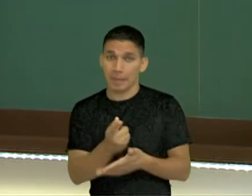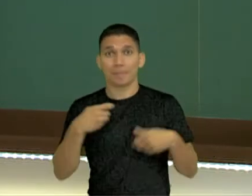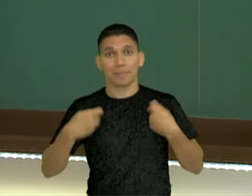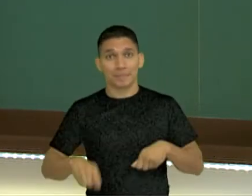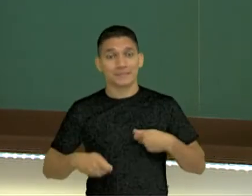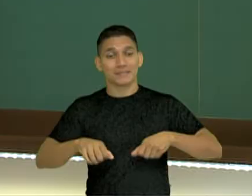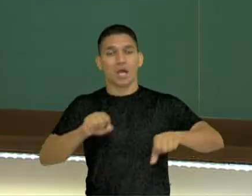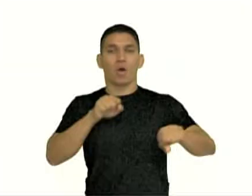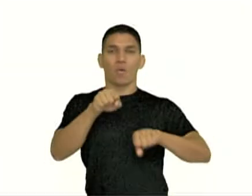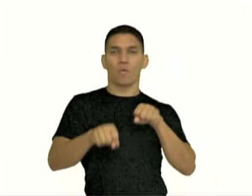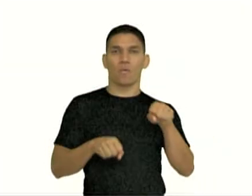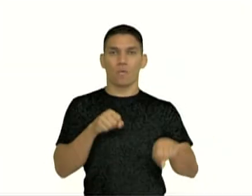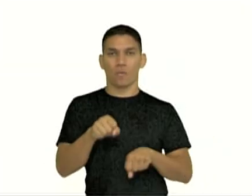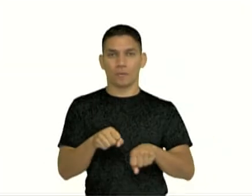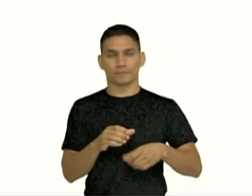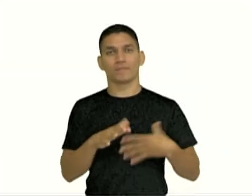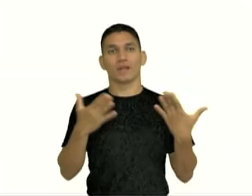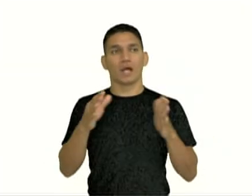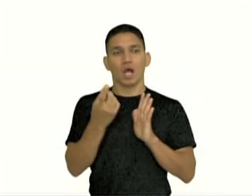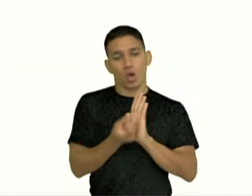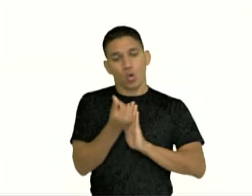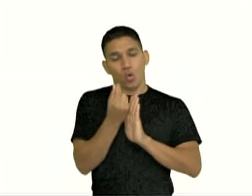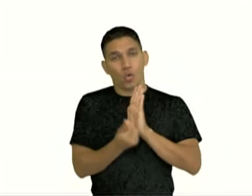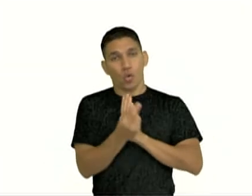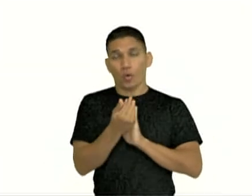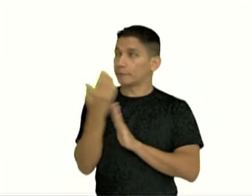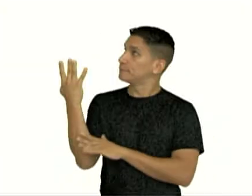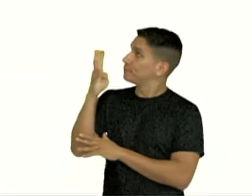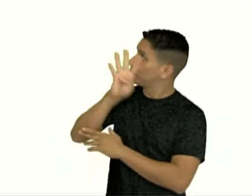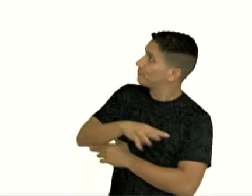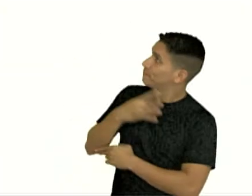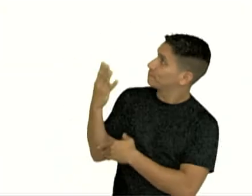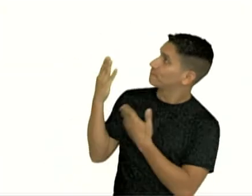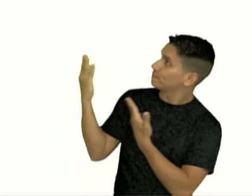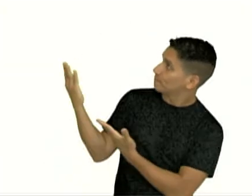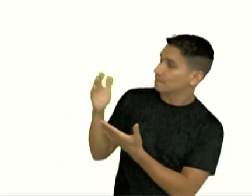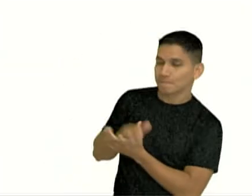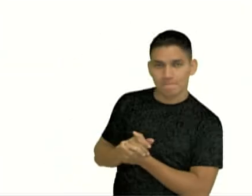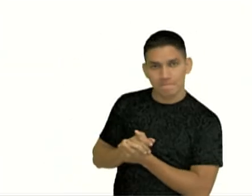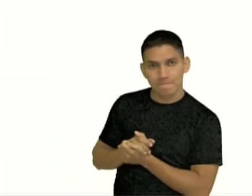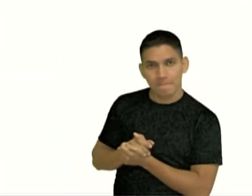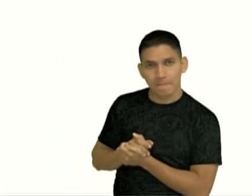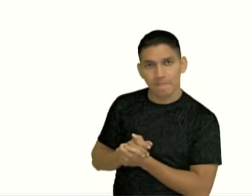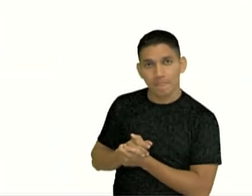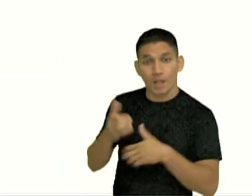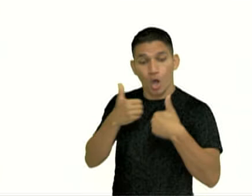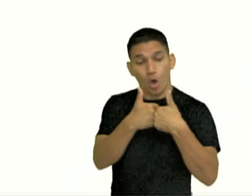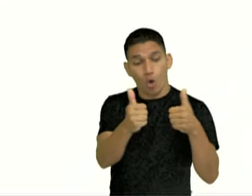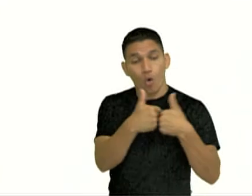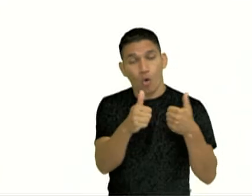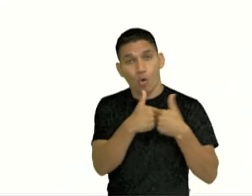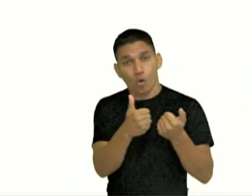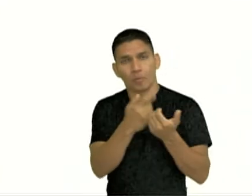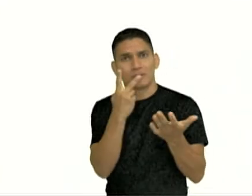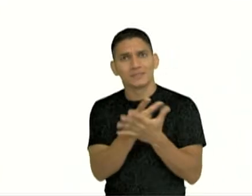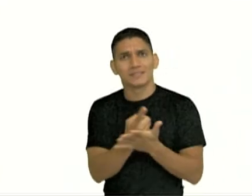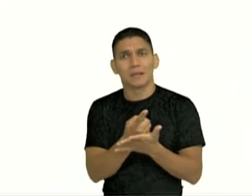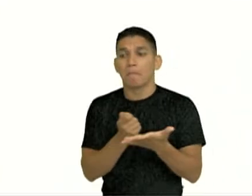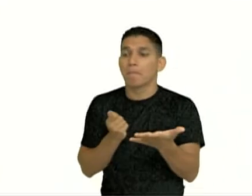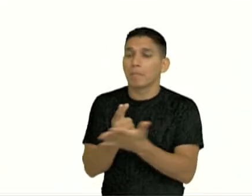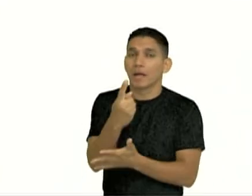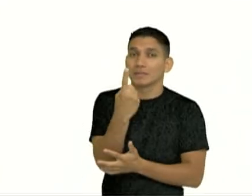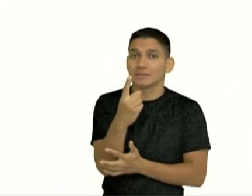um orçamento do Gustavo, que em ônibus ele gasta